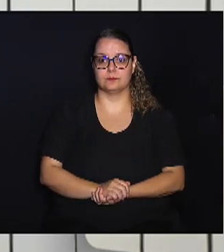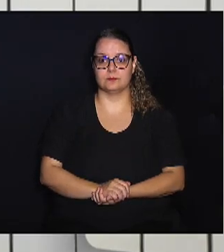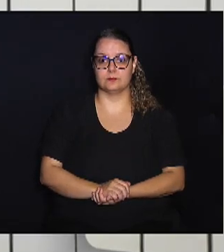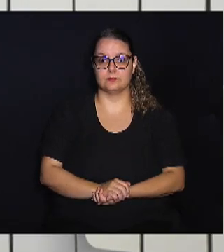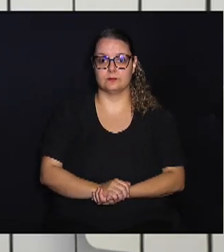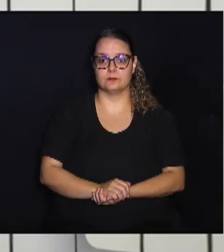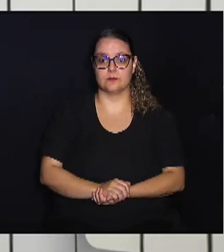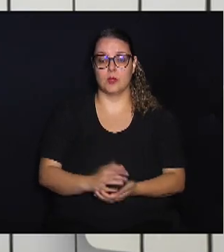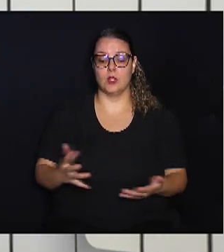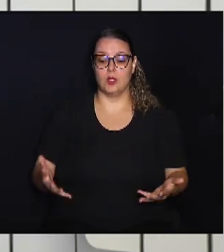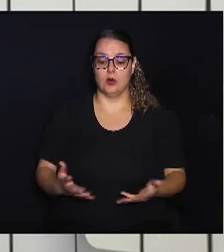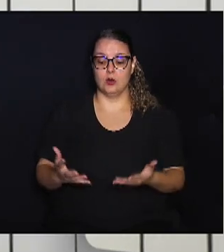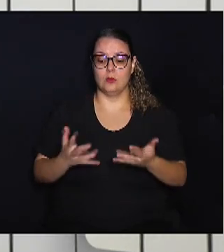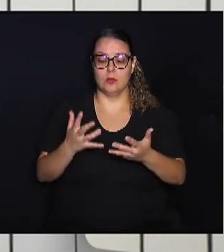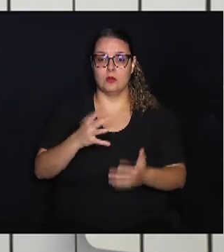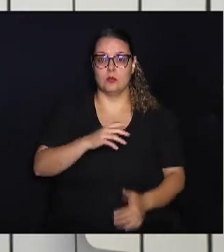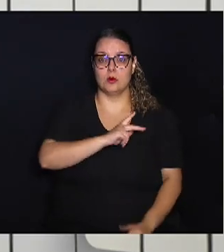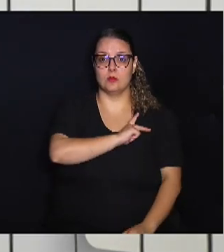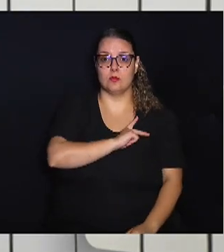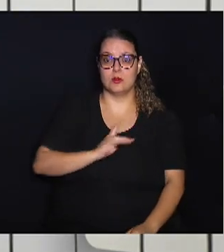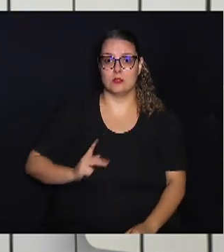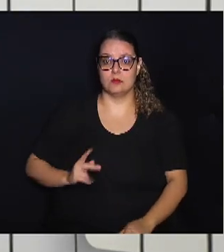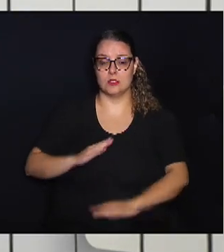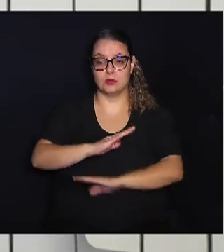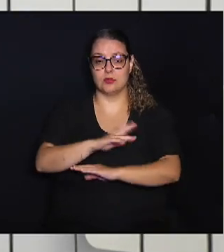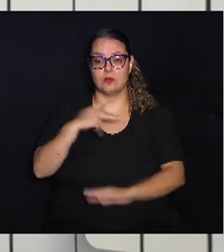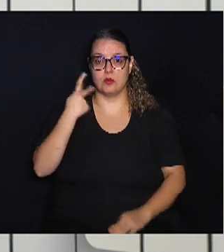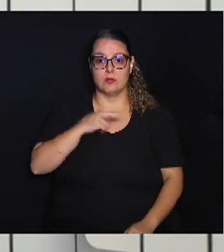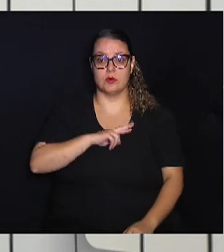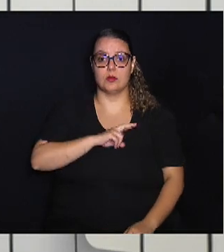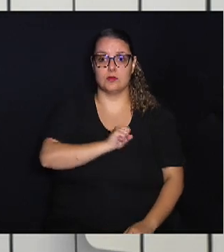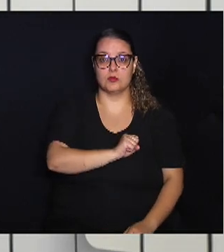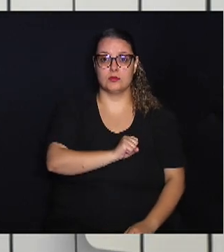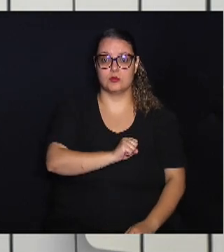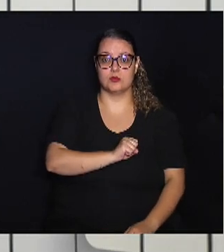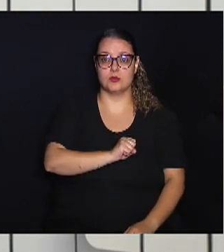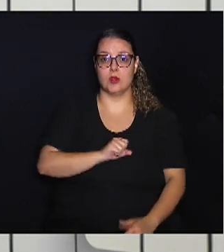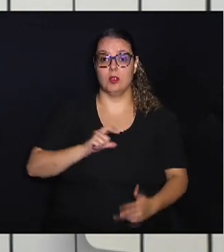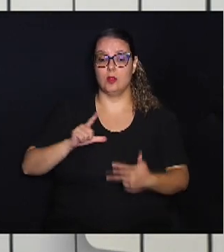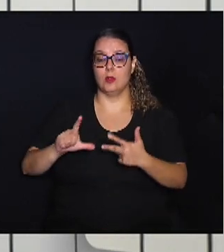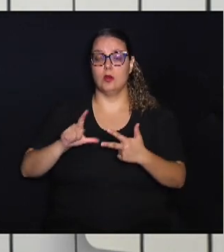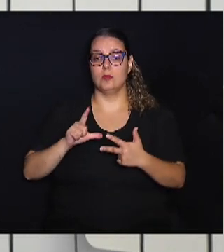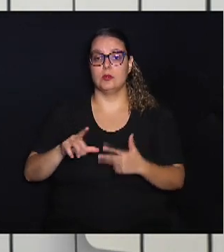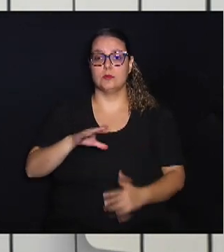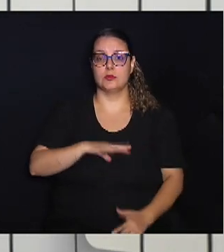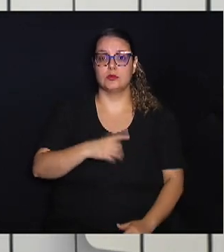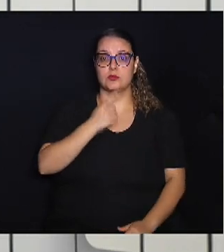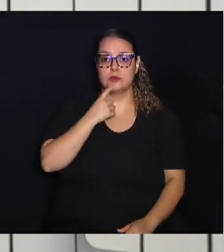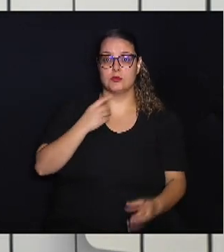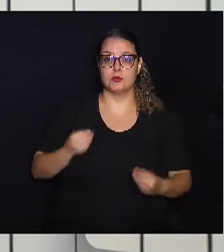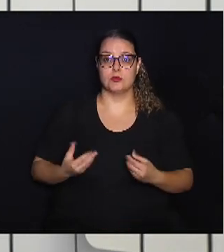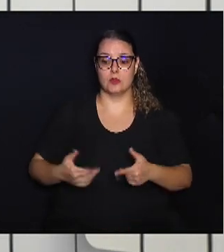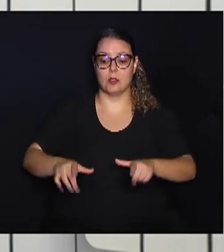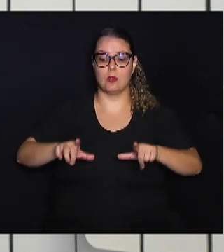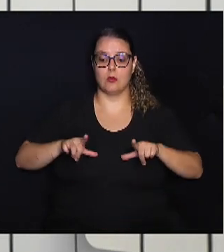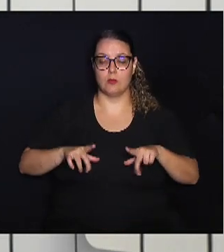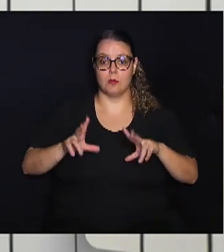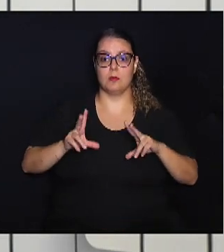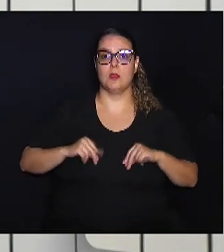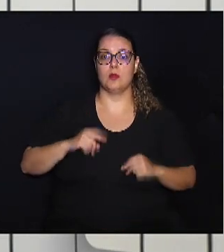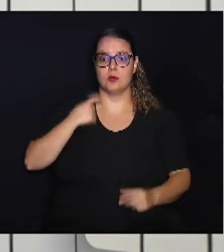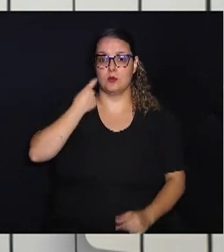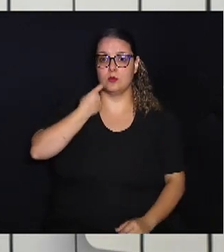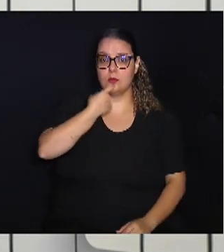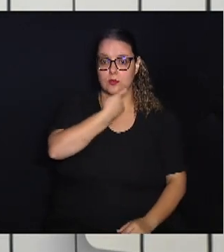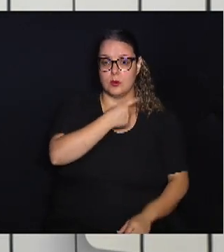Por iniciativa do presidente da Câmara, o vereador Luiz Rossini, o Legislativo Campineiro entregou o diploma de mérito